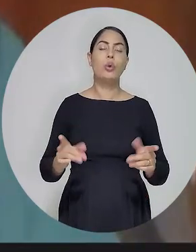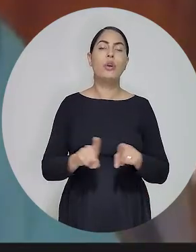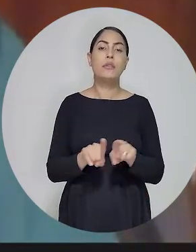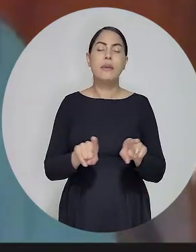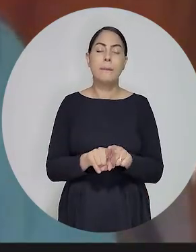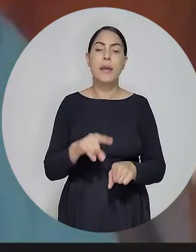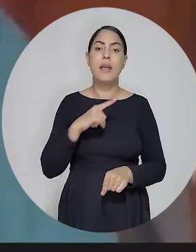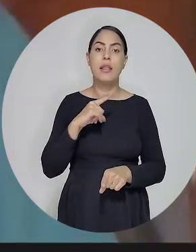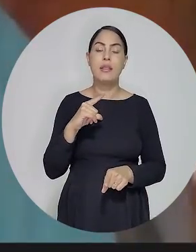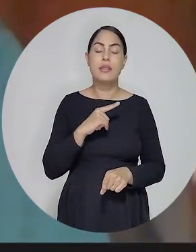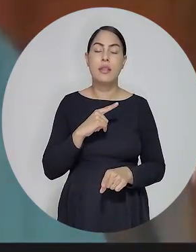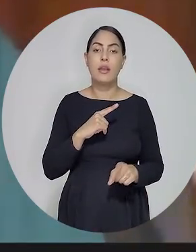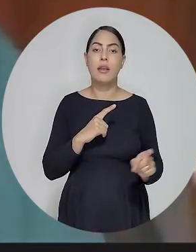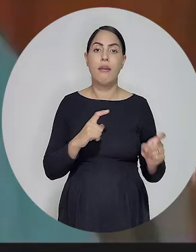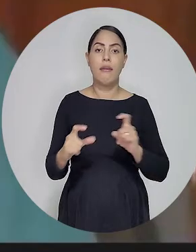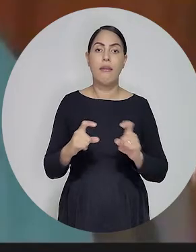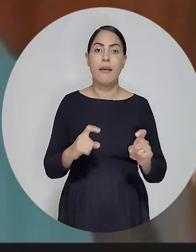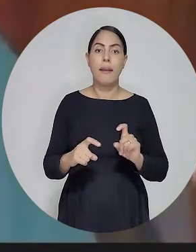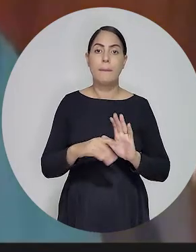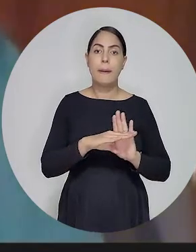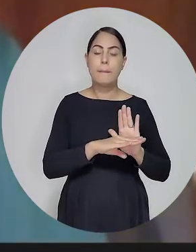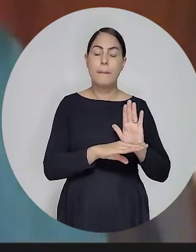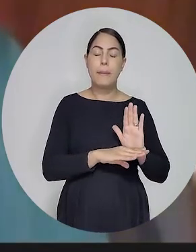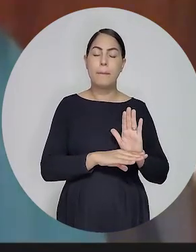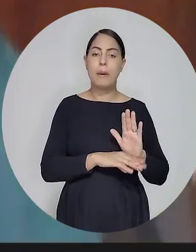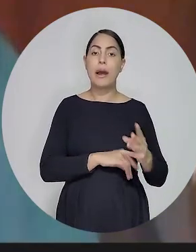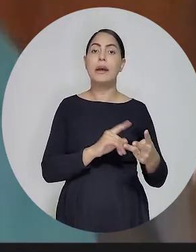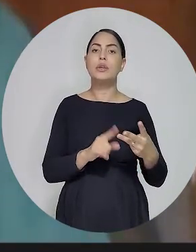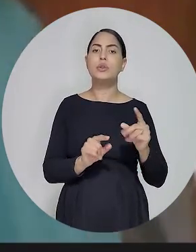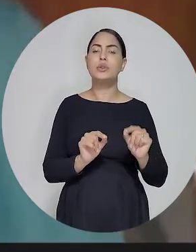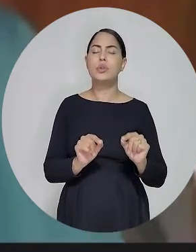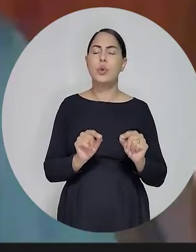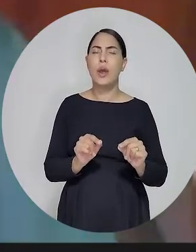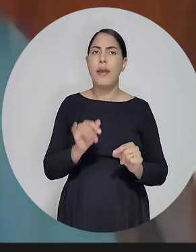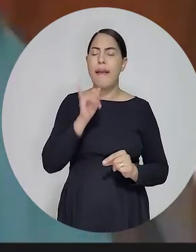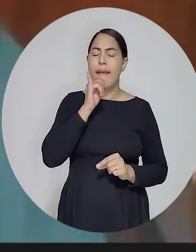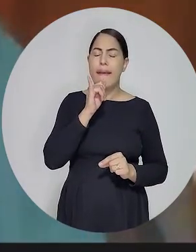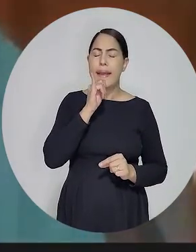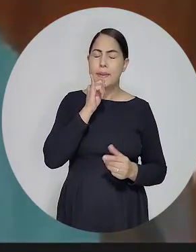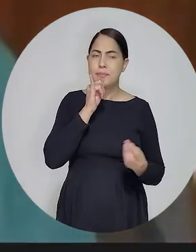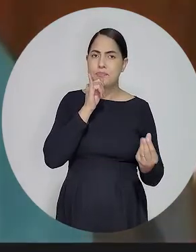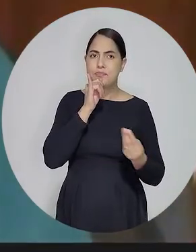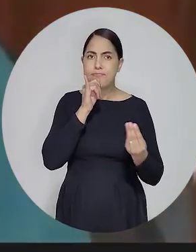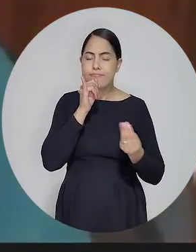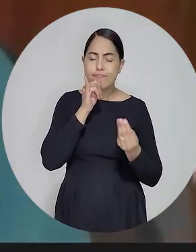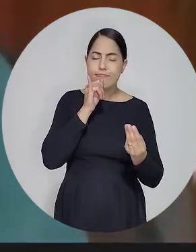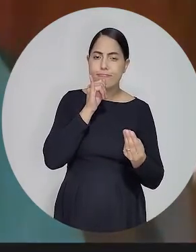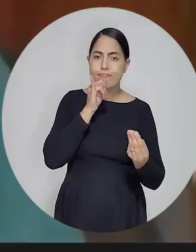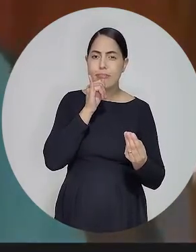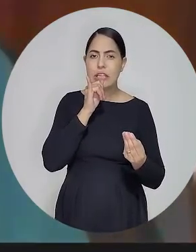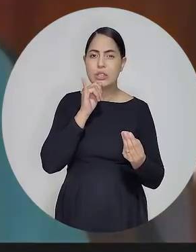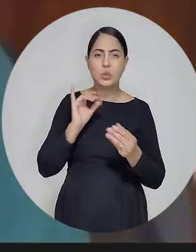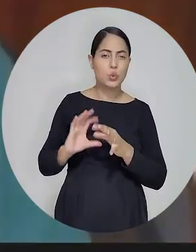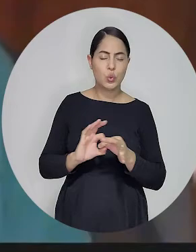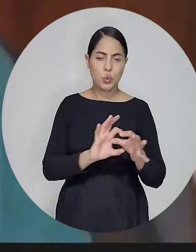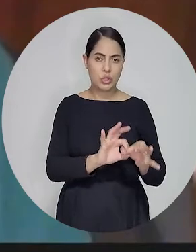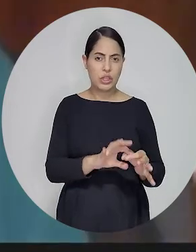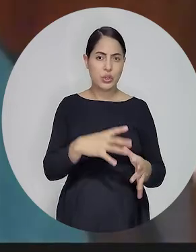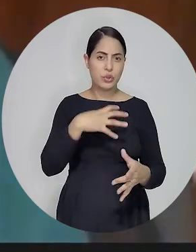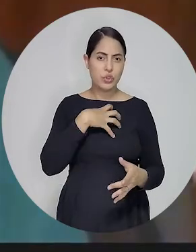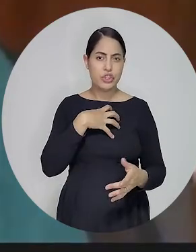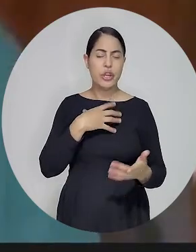que minoritárias, não configuram ato de improbidade. O terceiro que venha a